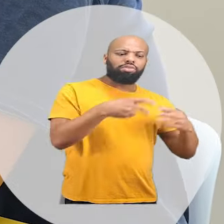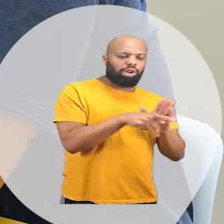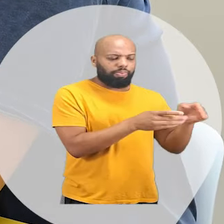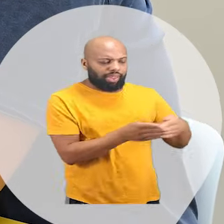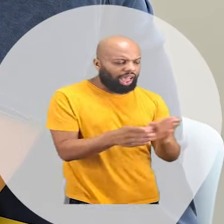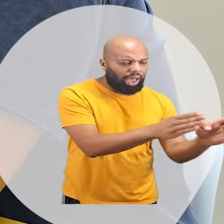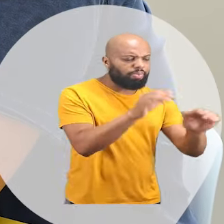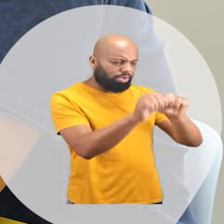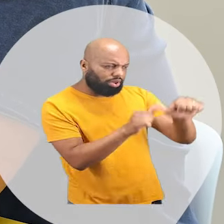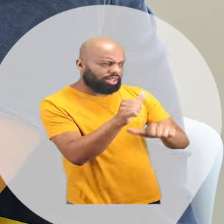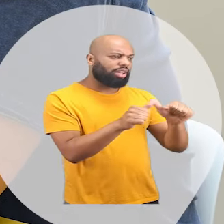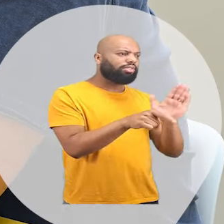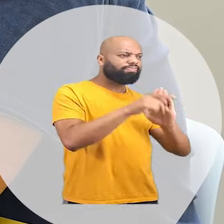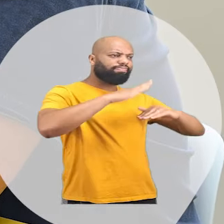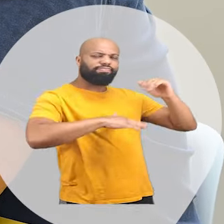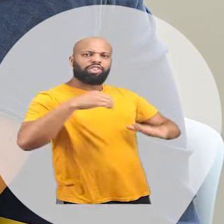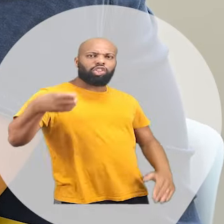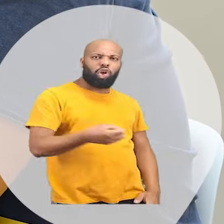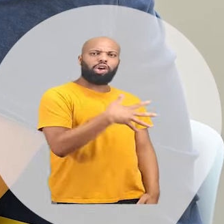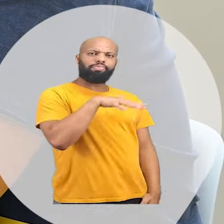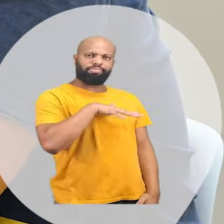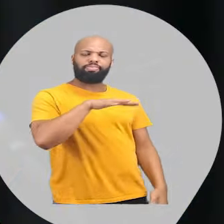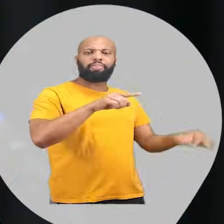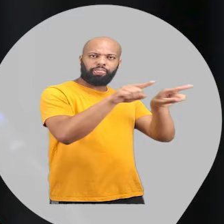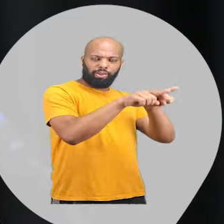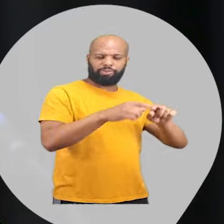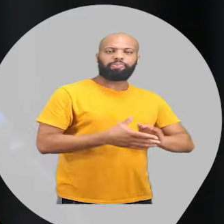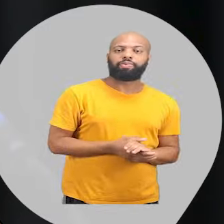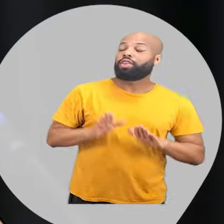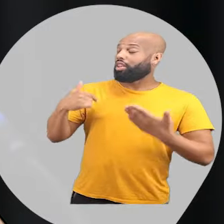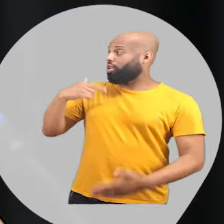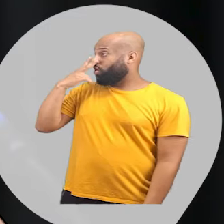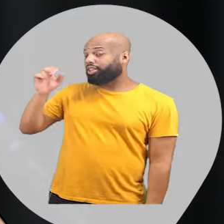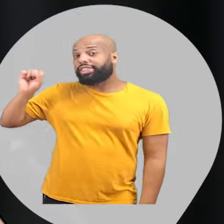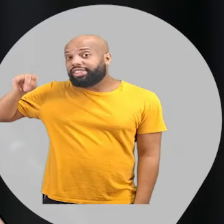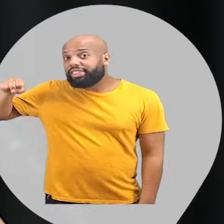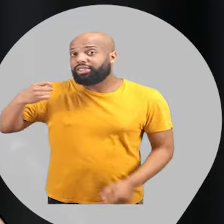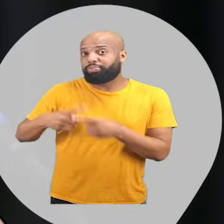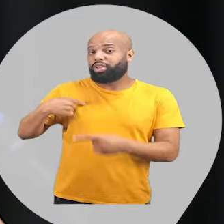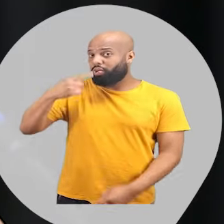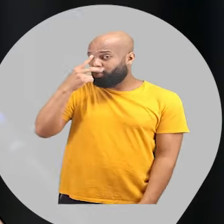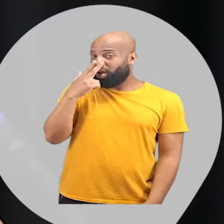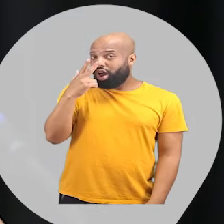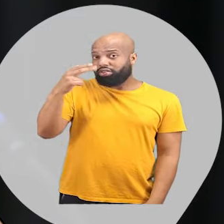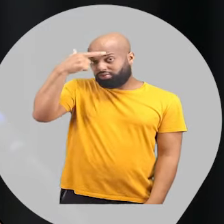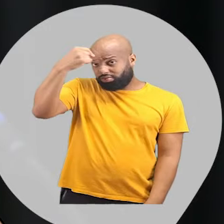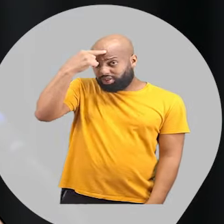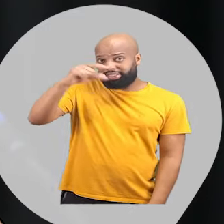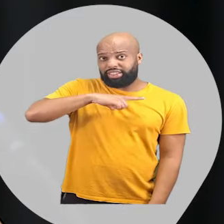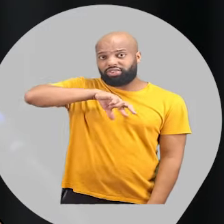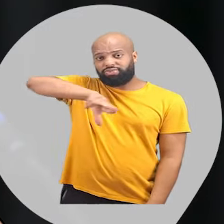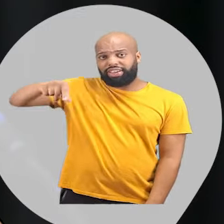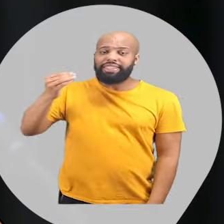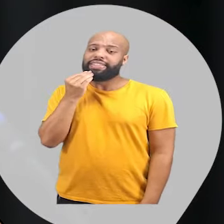esse esse redirecionamento de carreira para um novo espaço Olha eu acho que sim Acho que a universidade tem todas